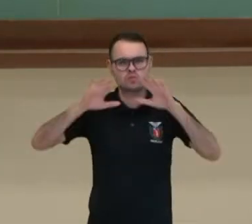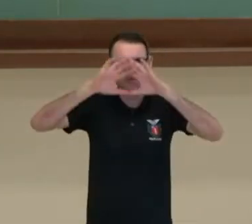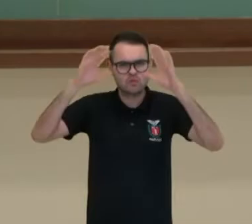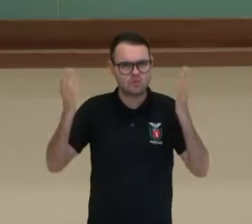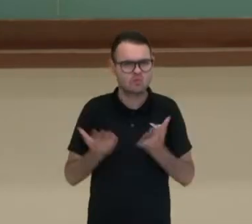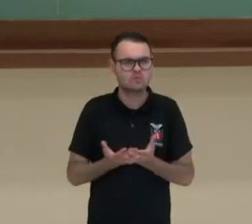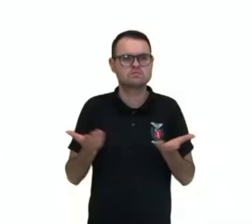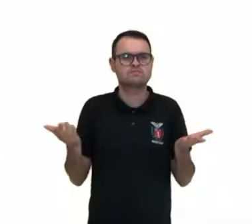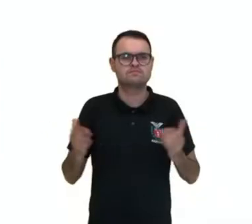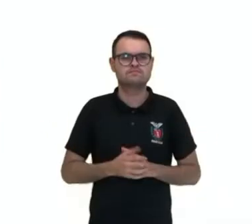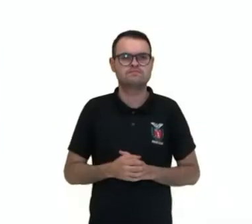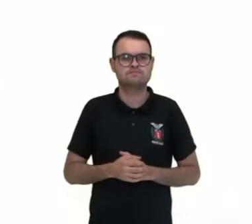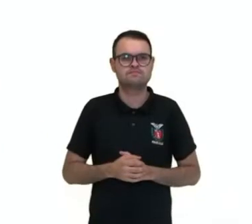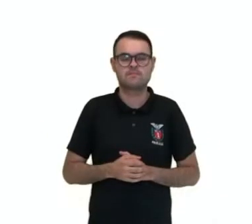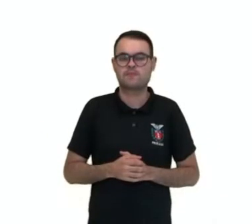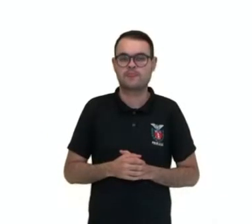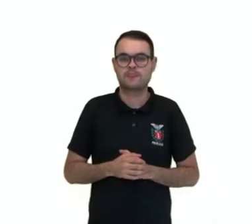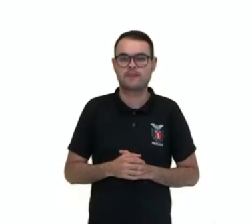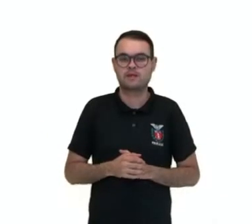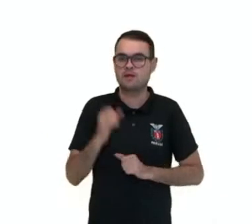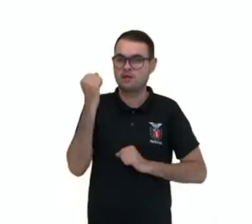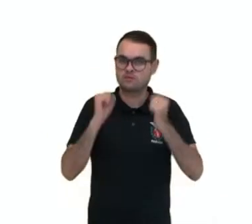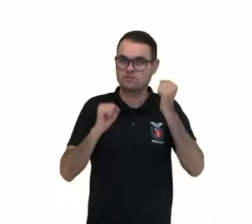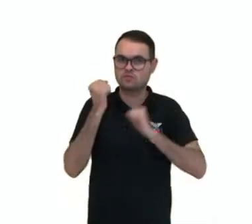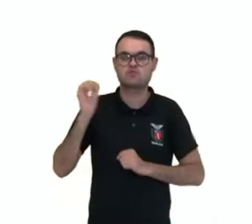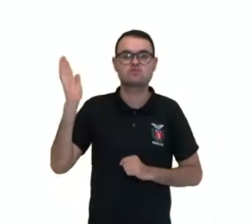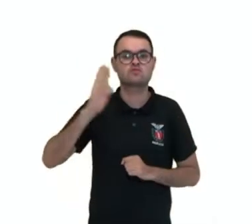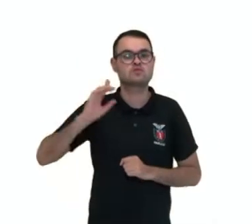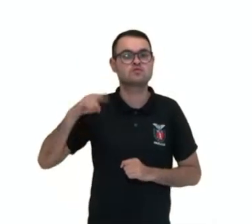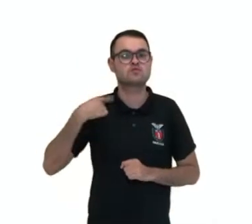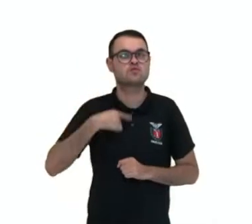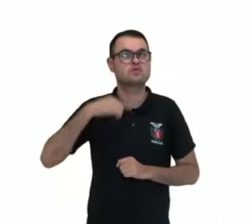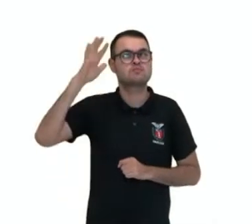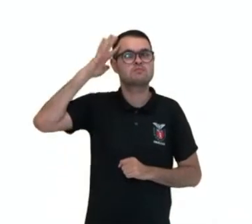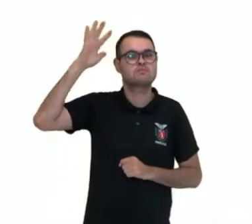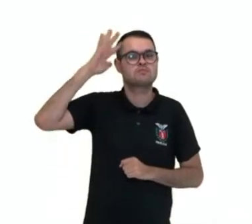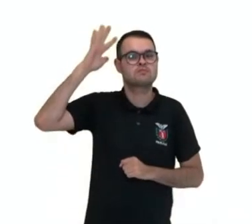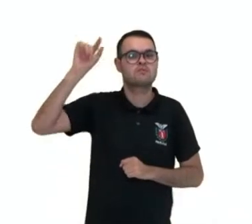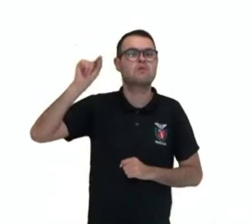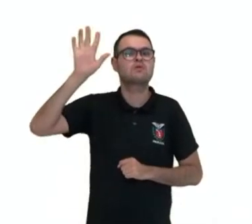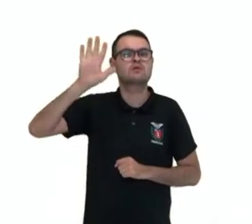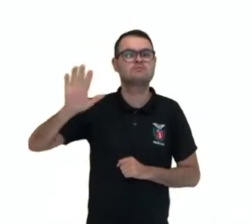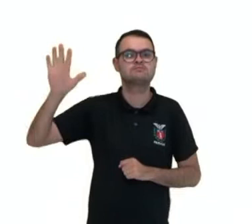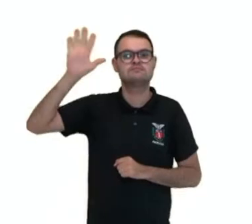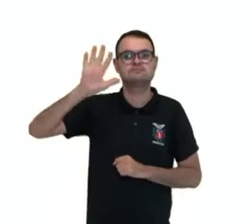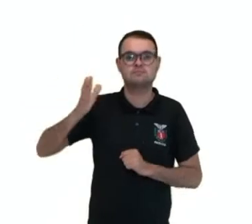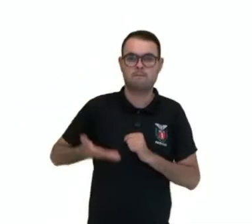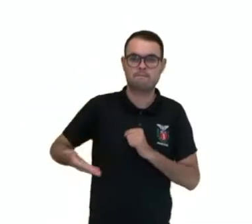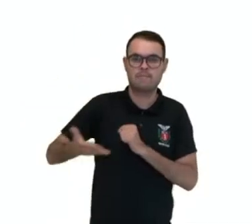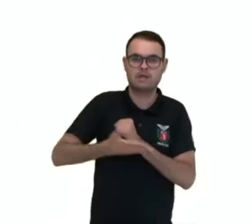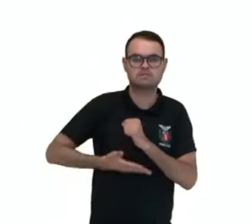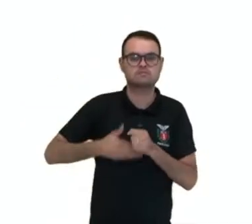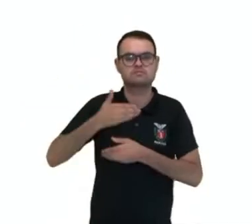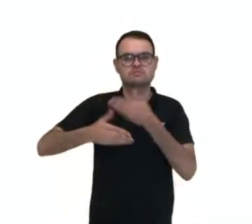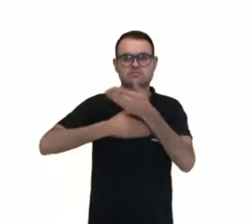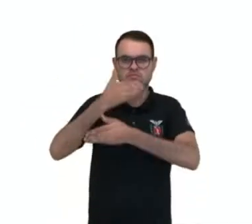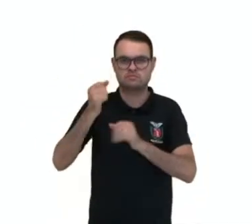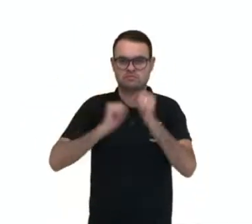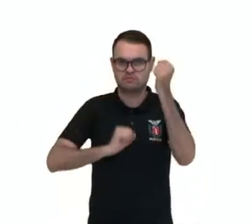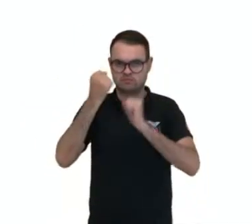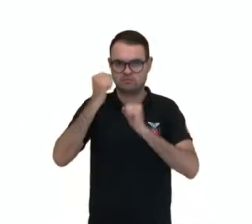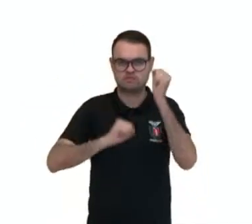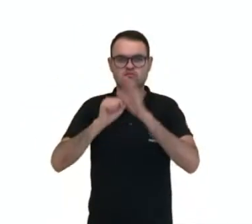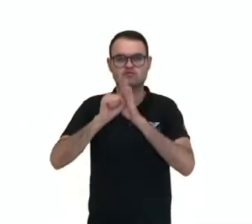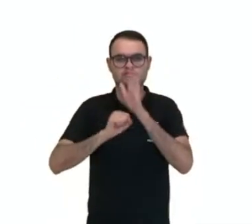elementos. Mas a industrialização ela trouxe para a gente novas noções. Na base de todo o desenvolvimento industrial iniciado no século